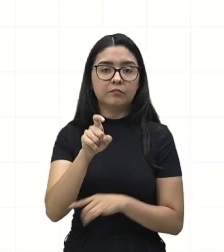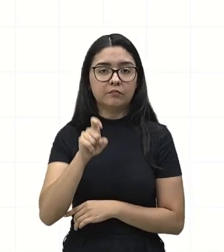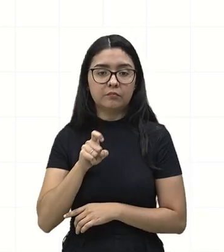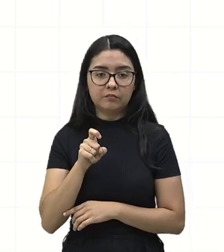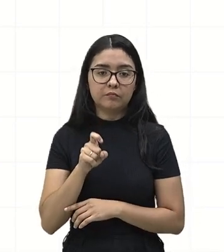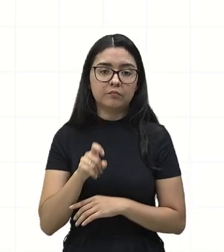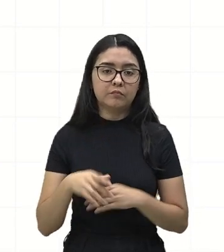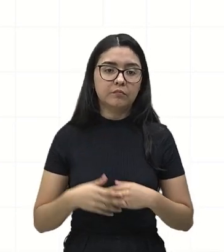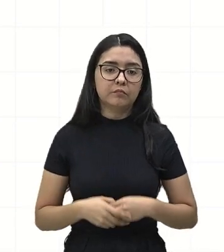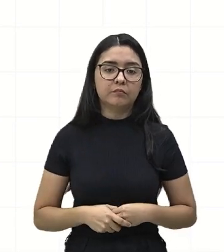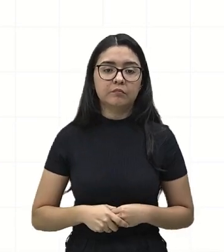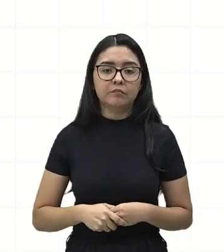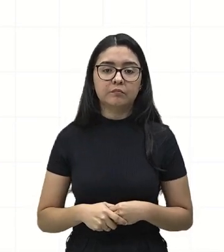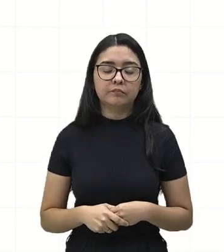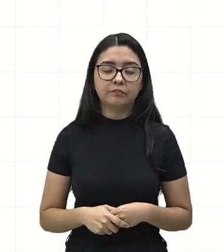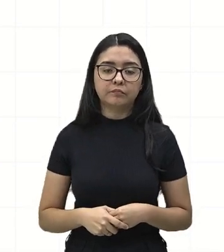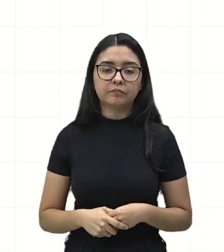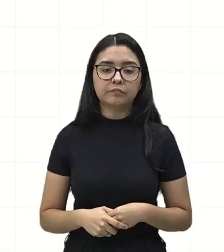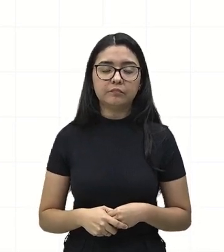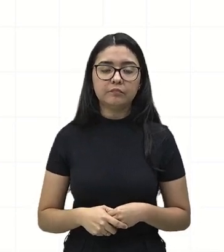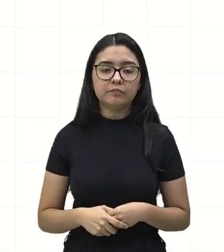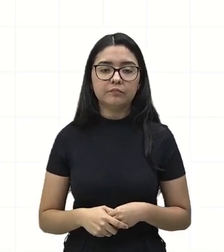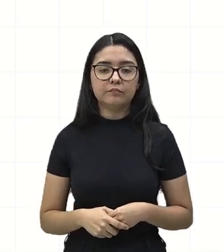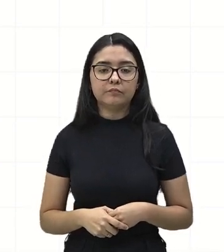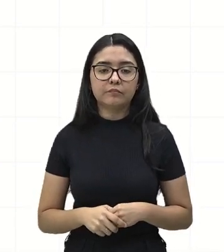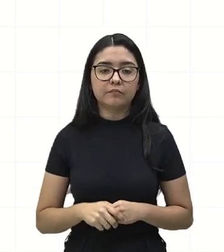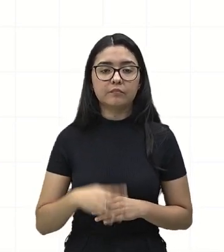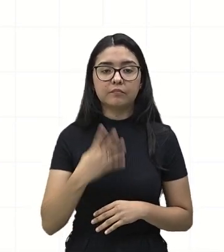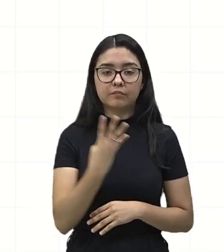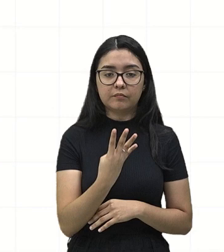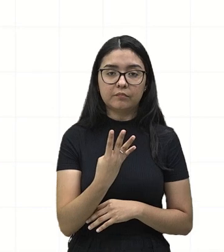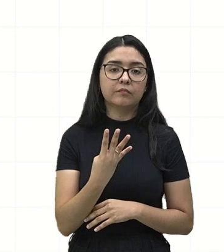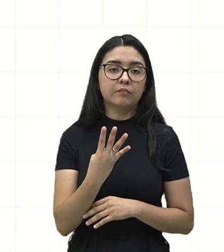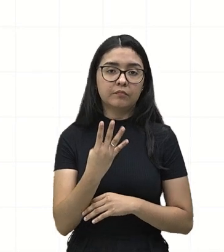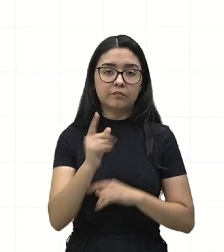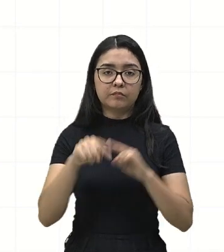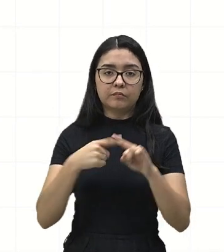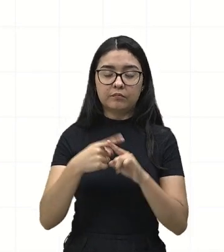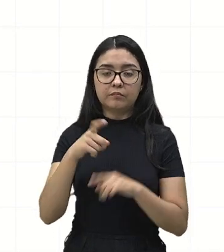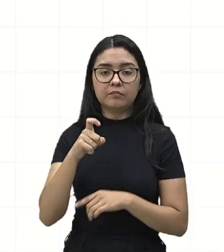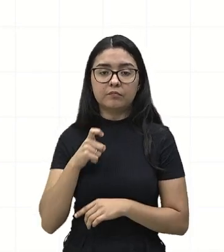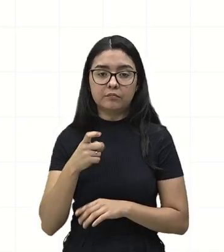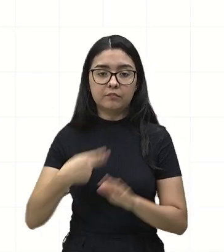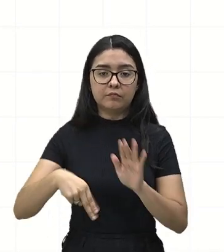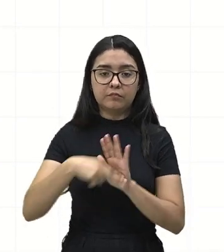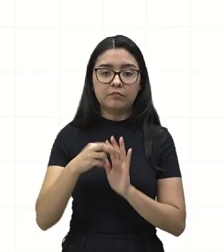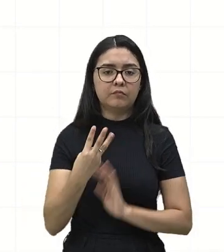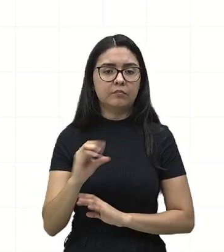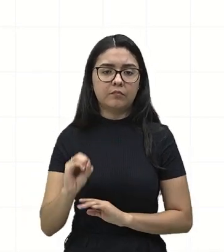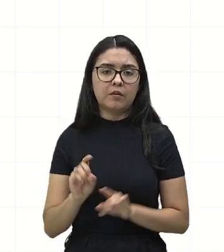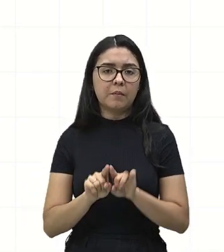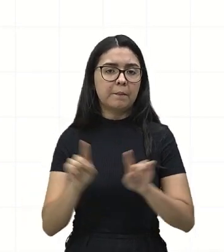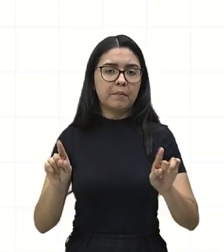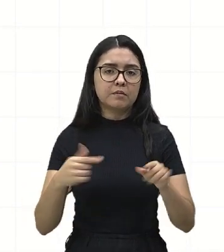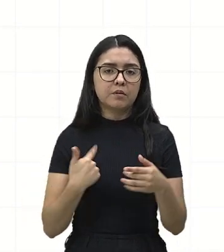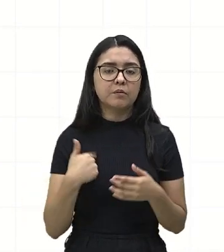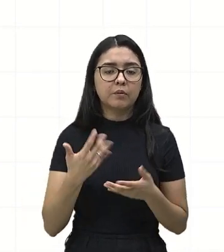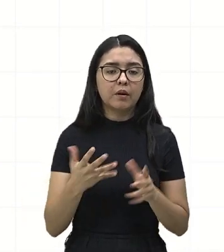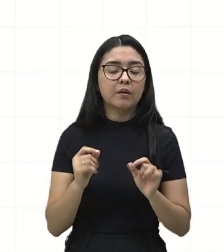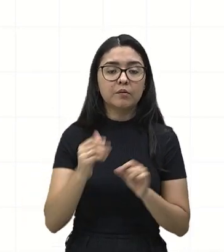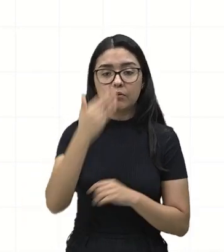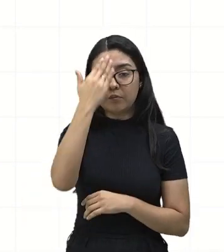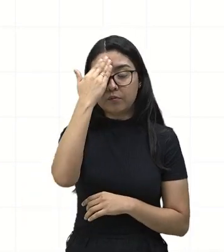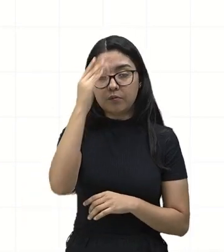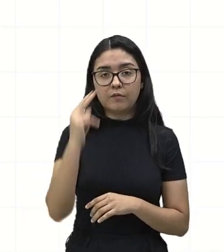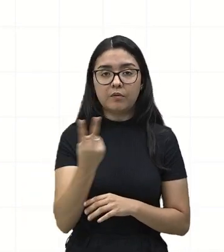eu quero determinar. Beleza? 4 vezes x é igual a 30, mas eu não quero 4 vezes o valor de 30.